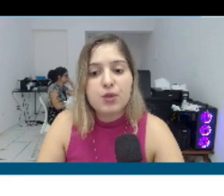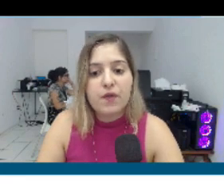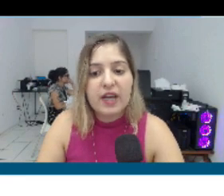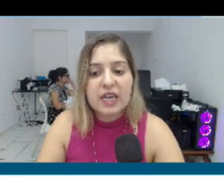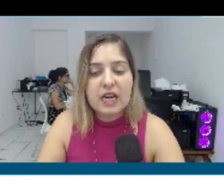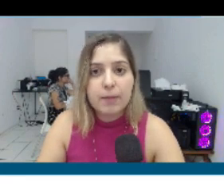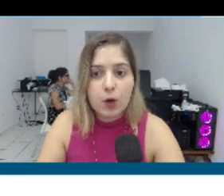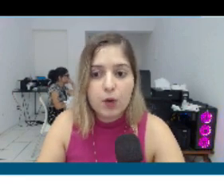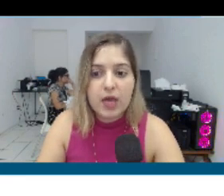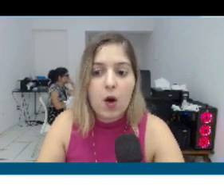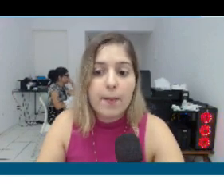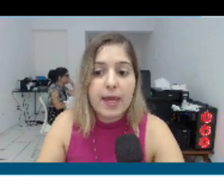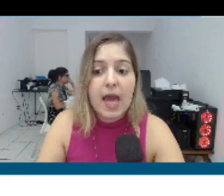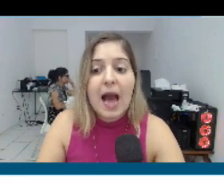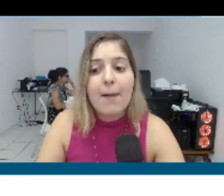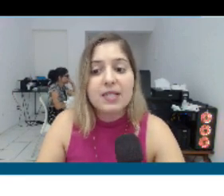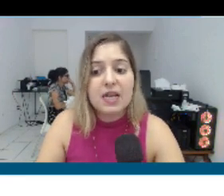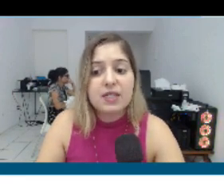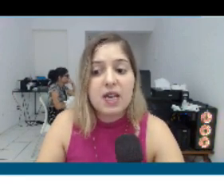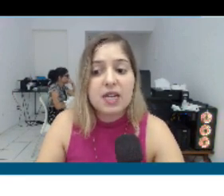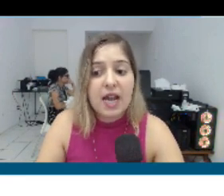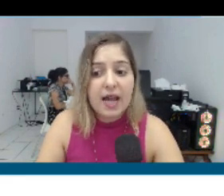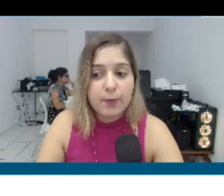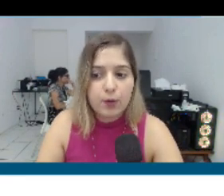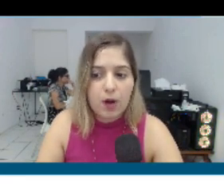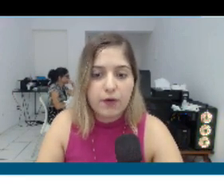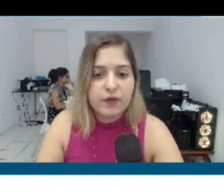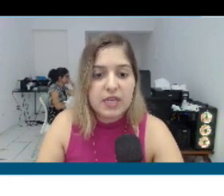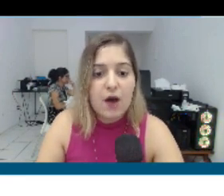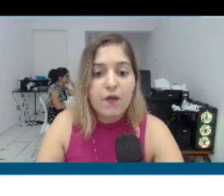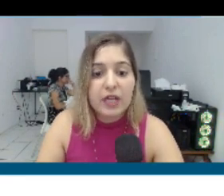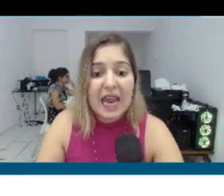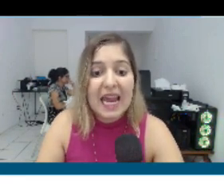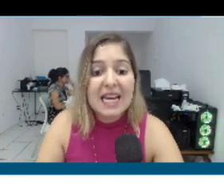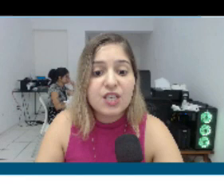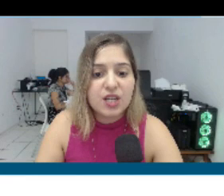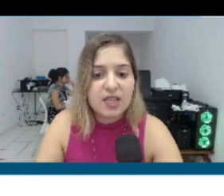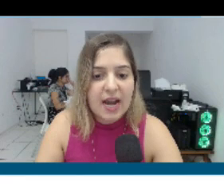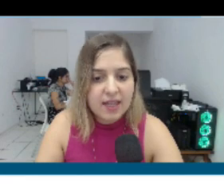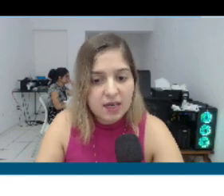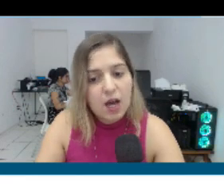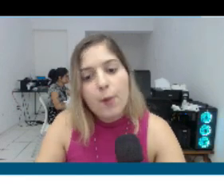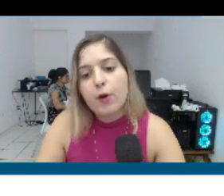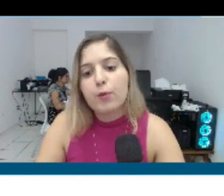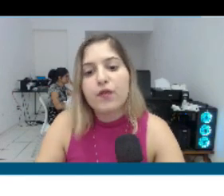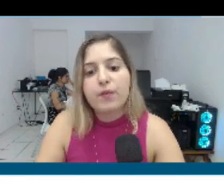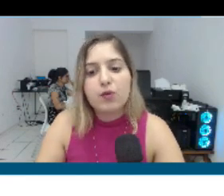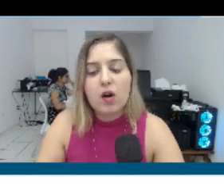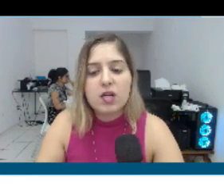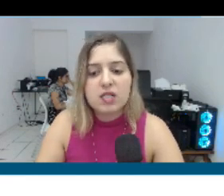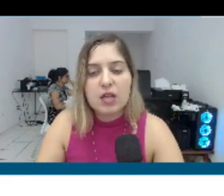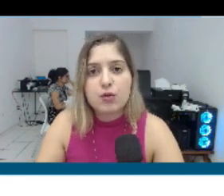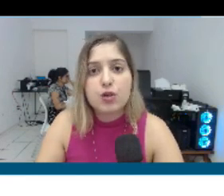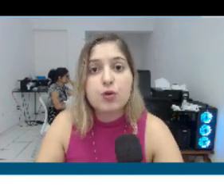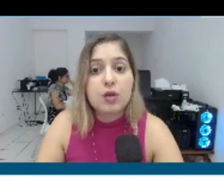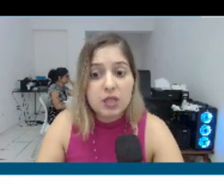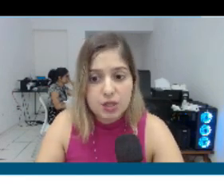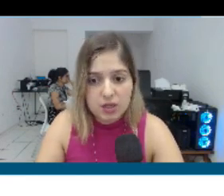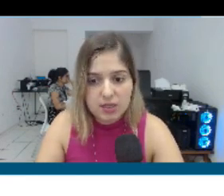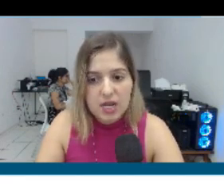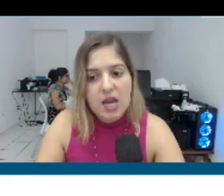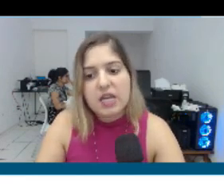ministro Edson Fachin lembrou que a OAB, apesar de ser criada por um alto oficial, foi engendrada por um movimento organizado